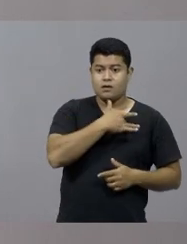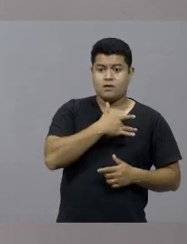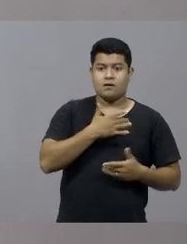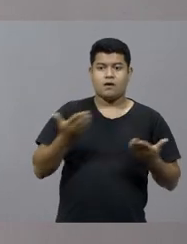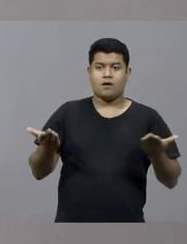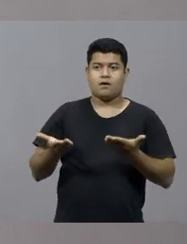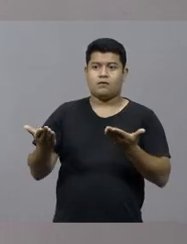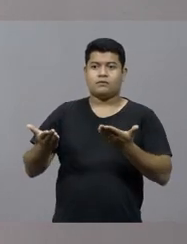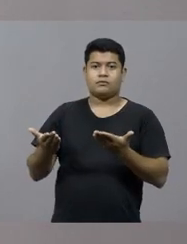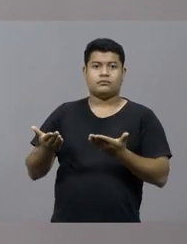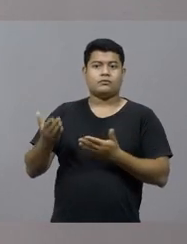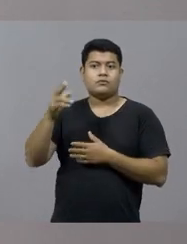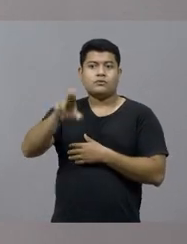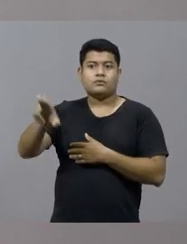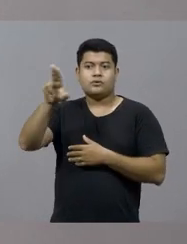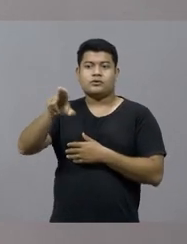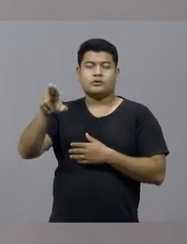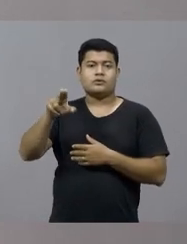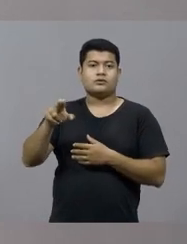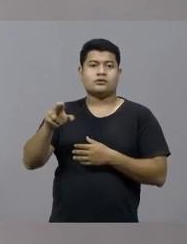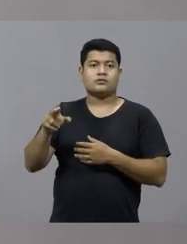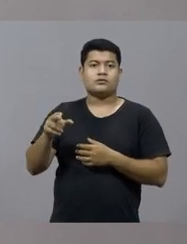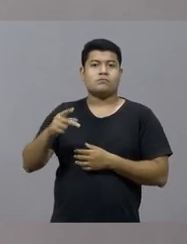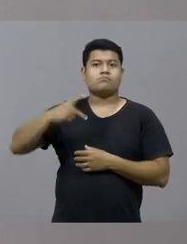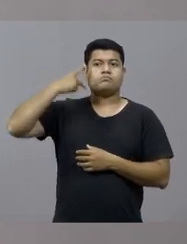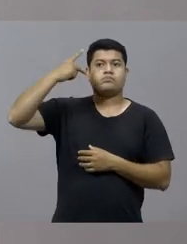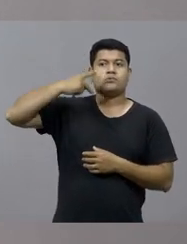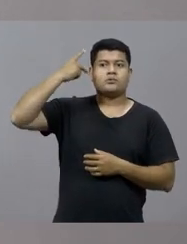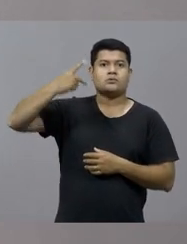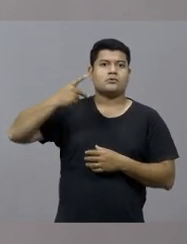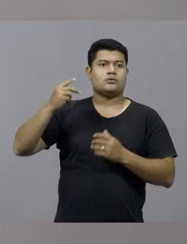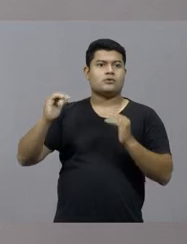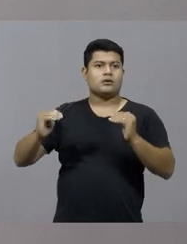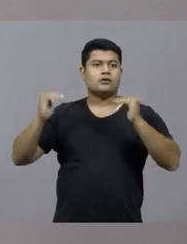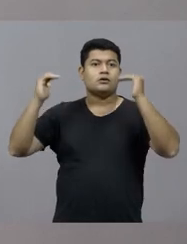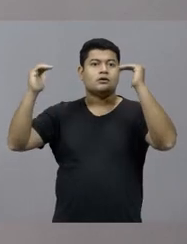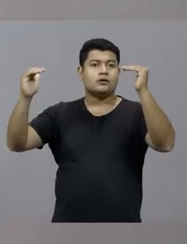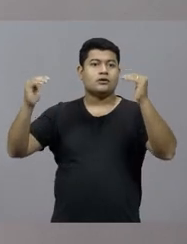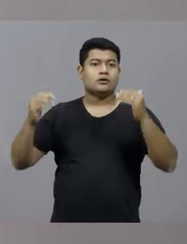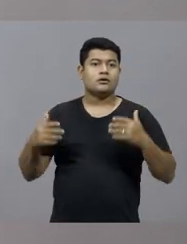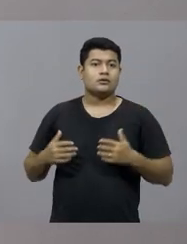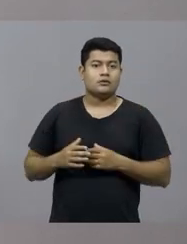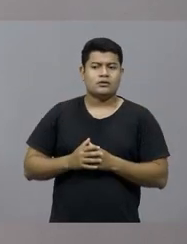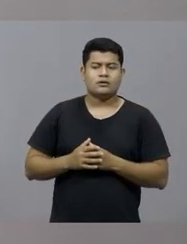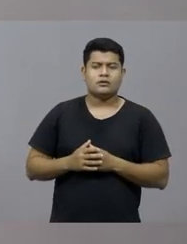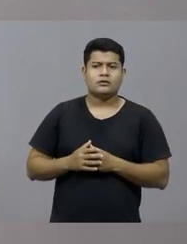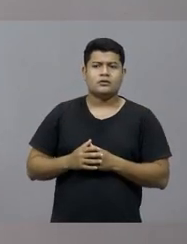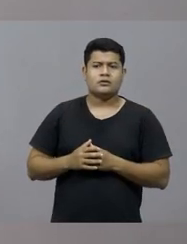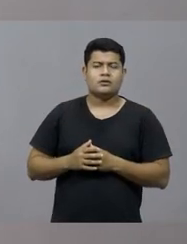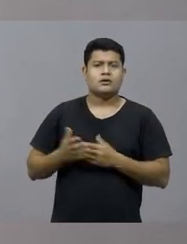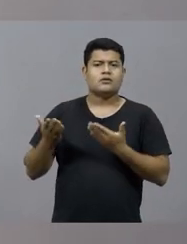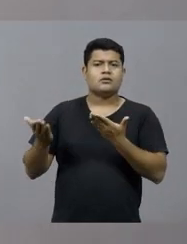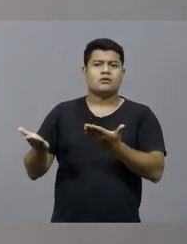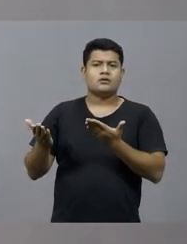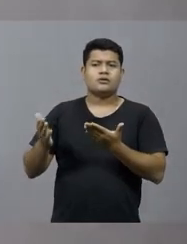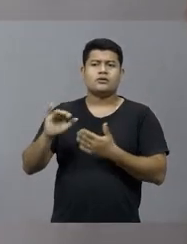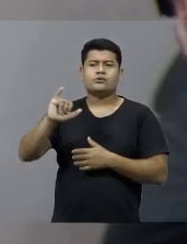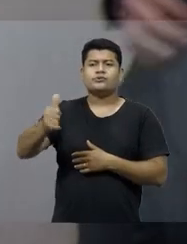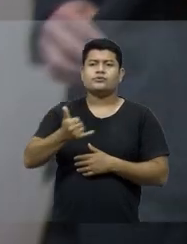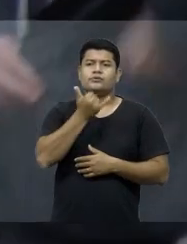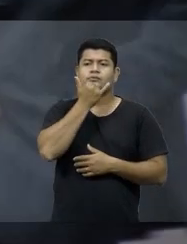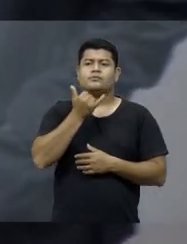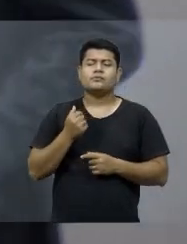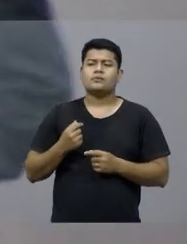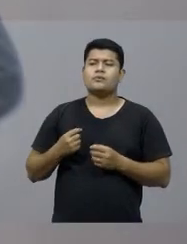transportar políticos, transportar autoridades. Qual motivo justifica isso? Eu quero